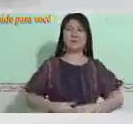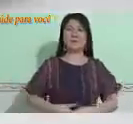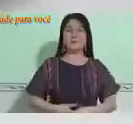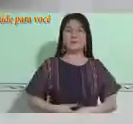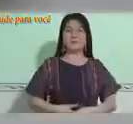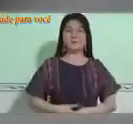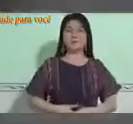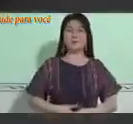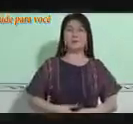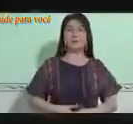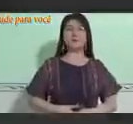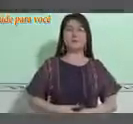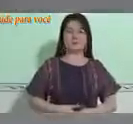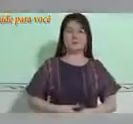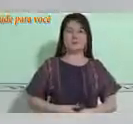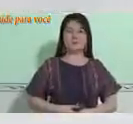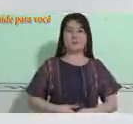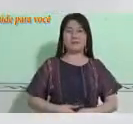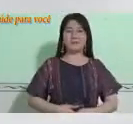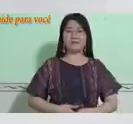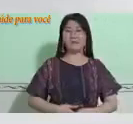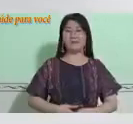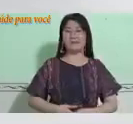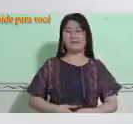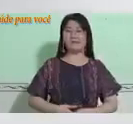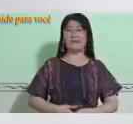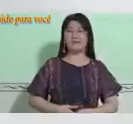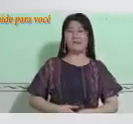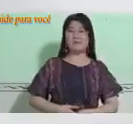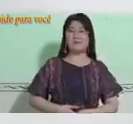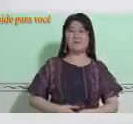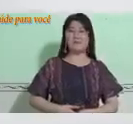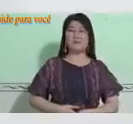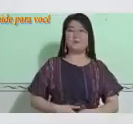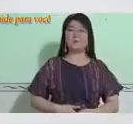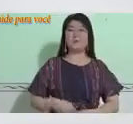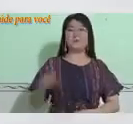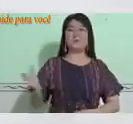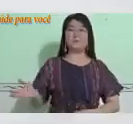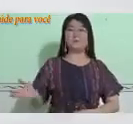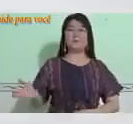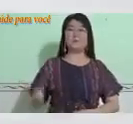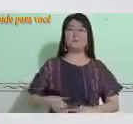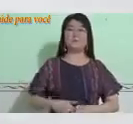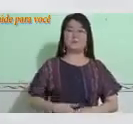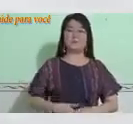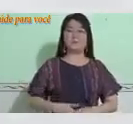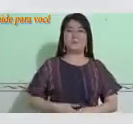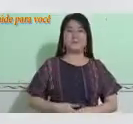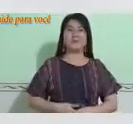COMOACONTSEATRANSMISSATUOA transmissão da catapora pode acontecer através da saliva, vírgula, espirros, vírgula, tosse ou contato que é o objetivo